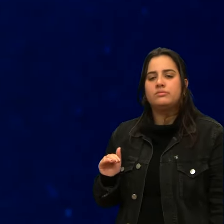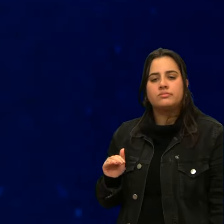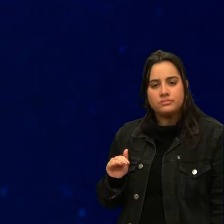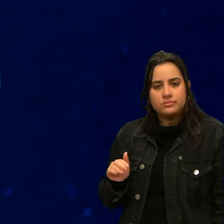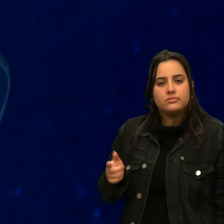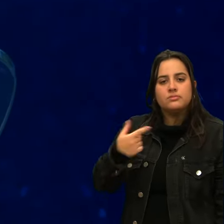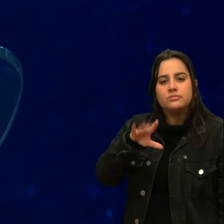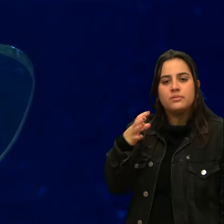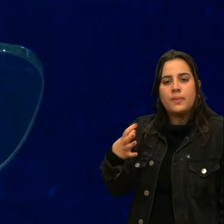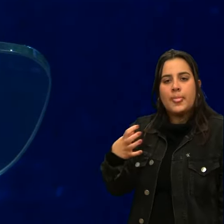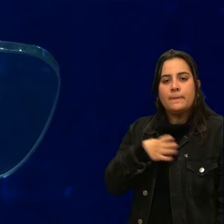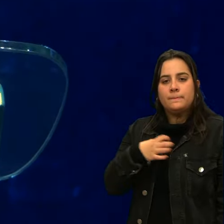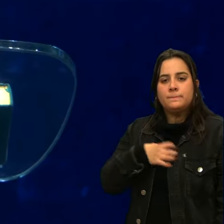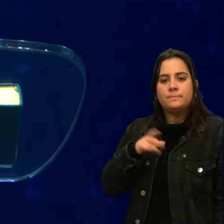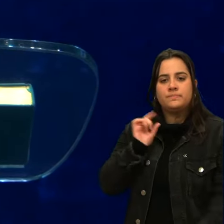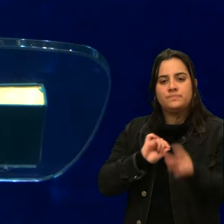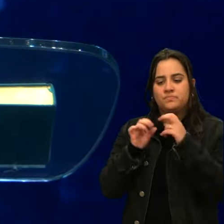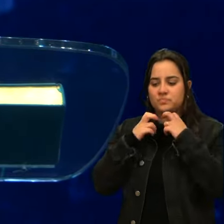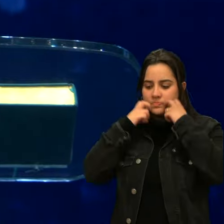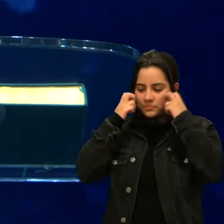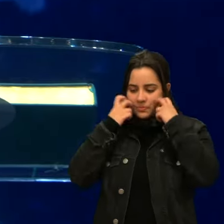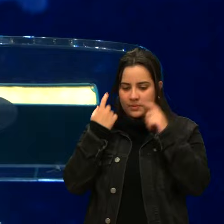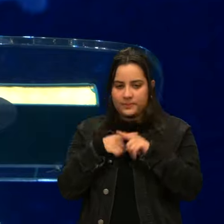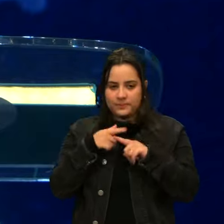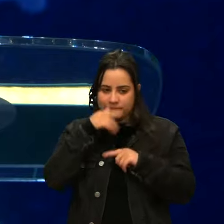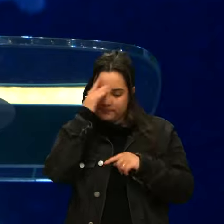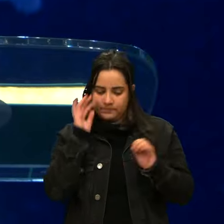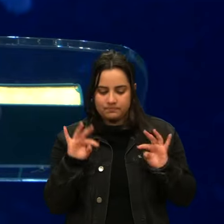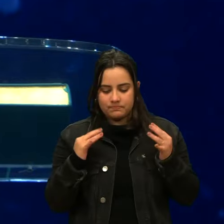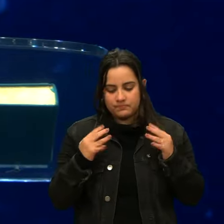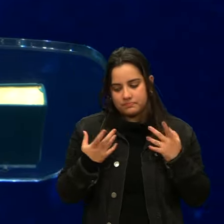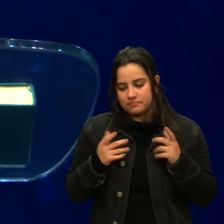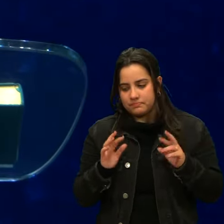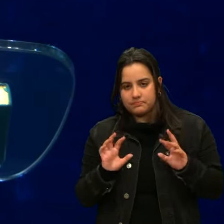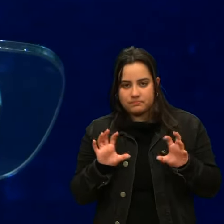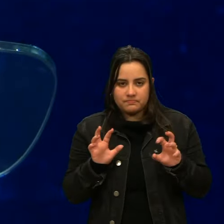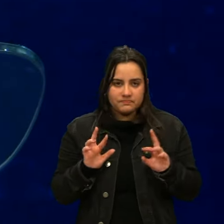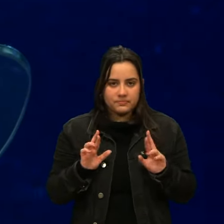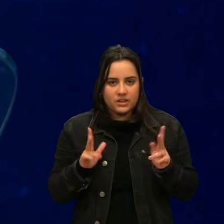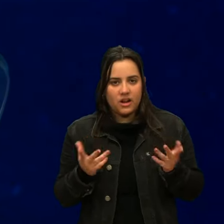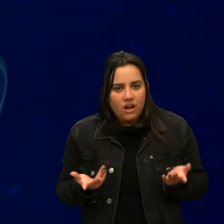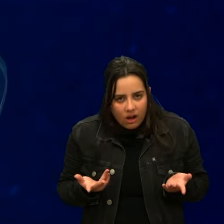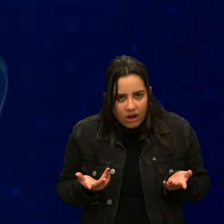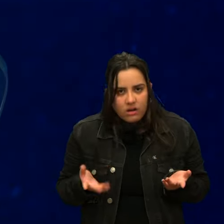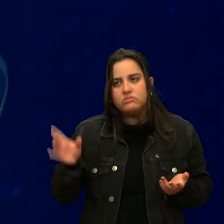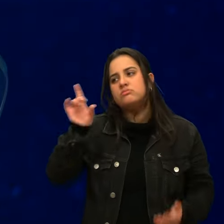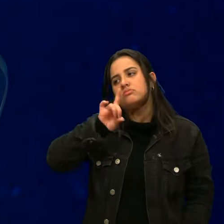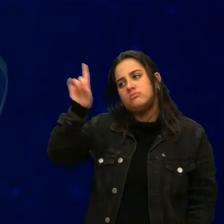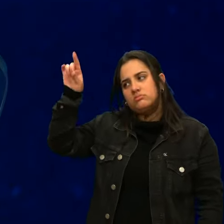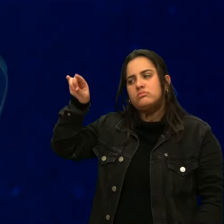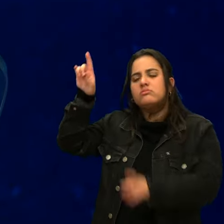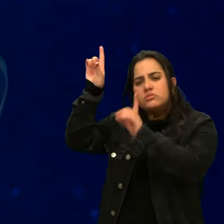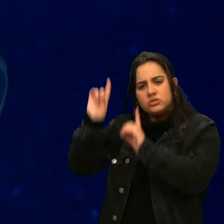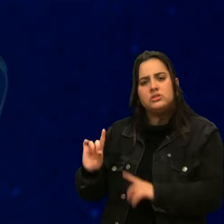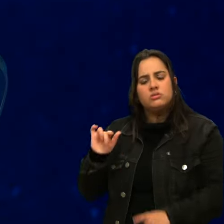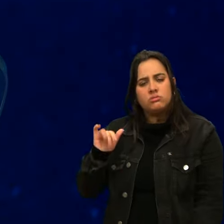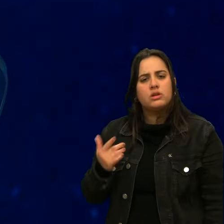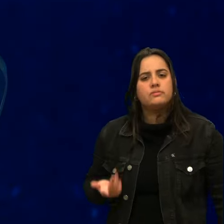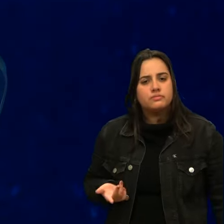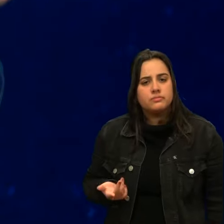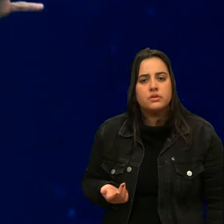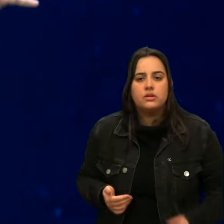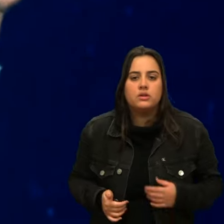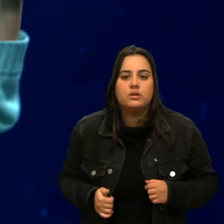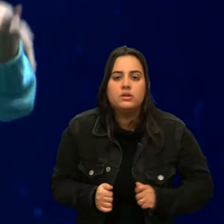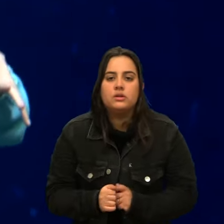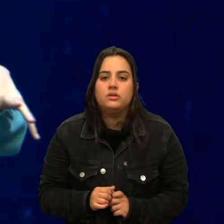porque as pessoas ficam olhando para você de uma forma diferente. Ele é digno disso. E